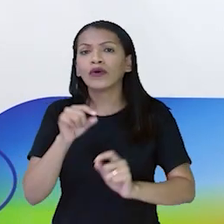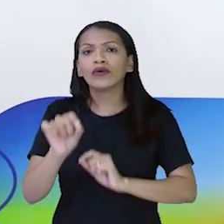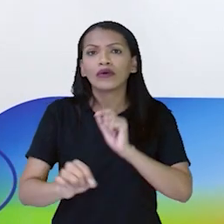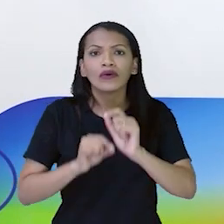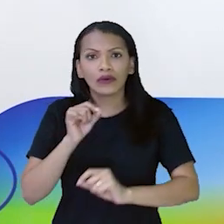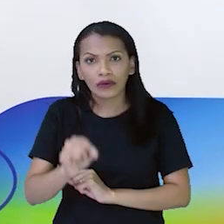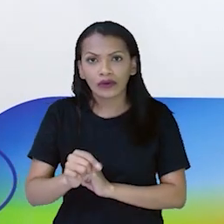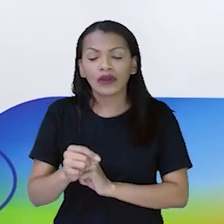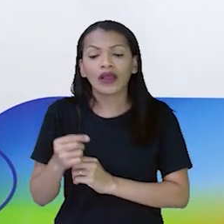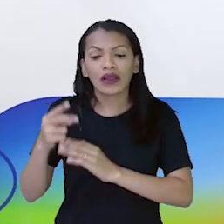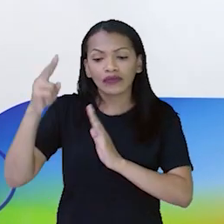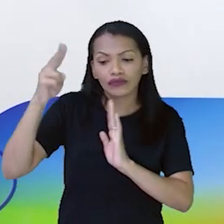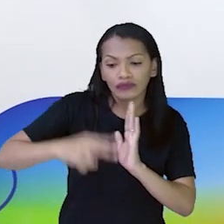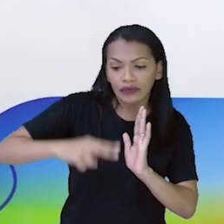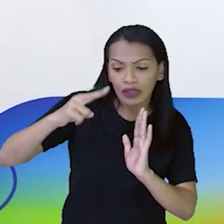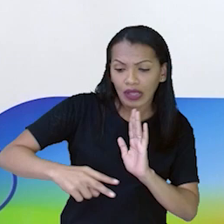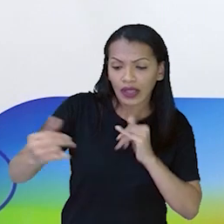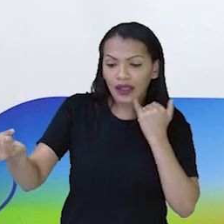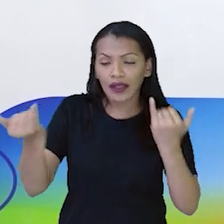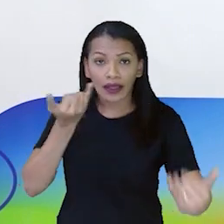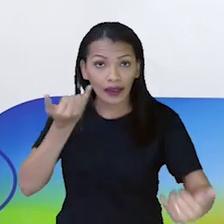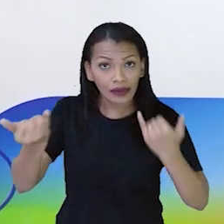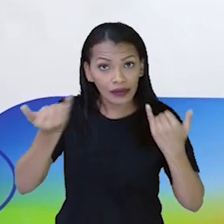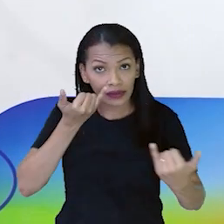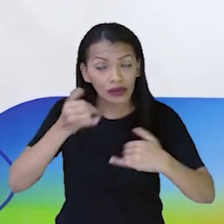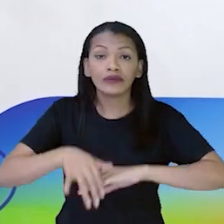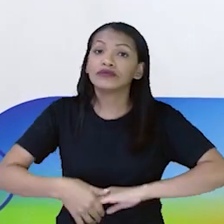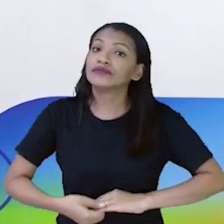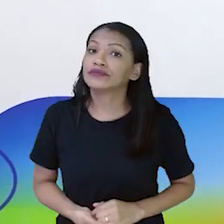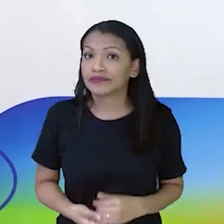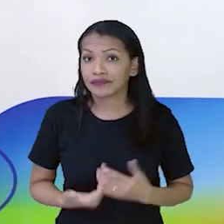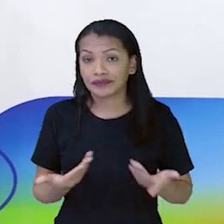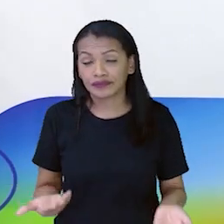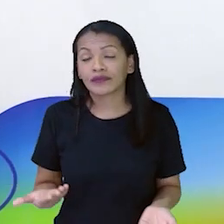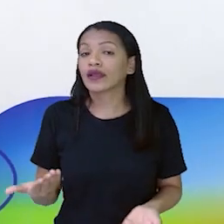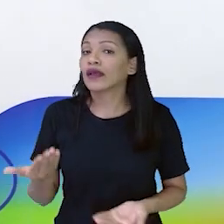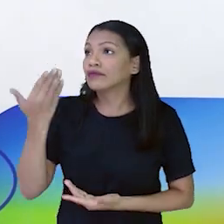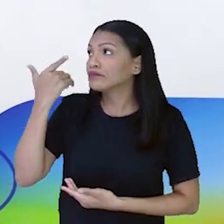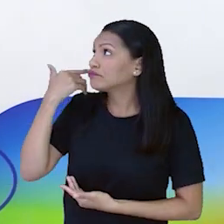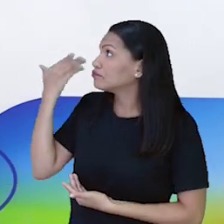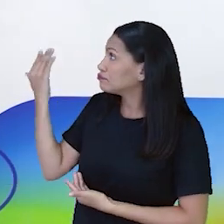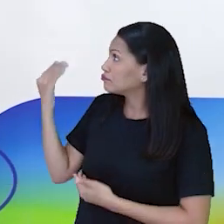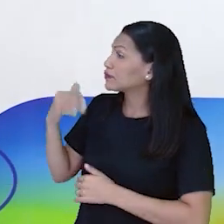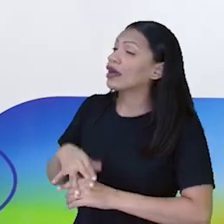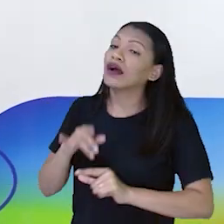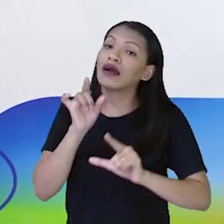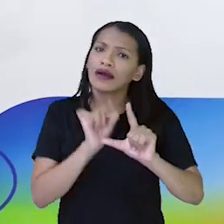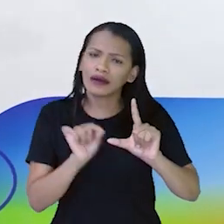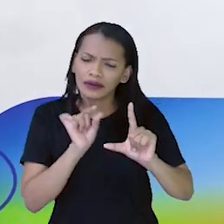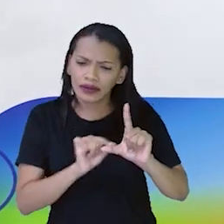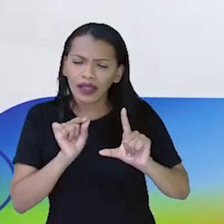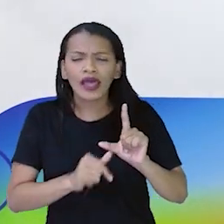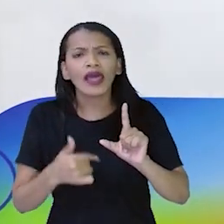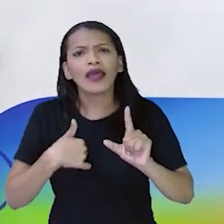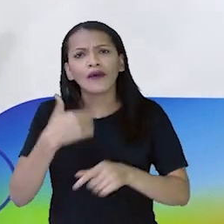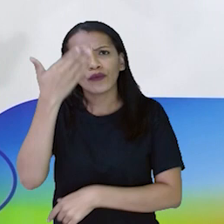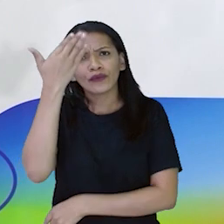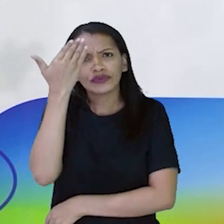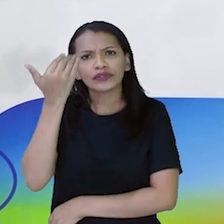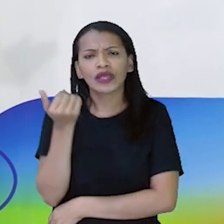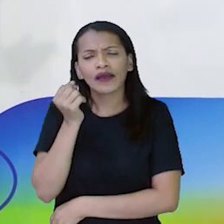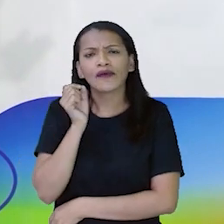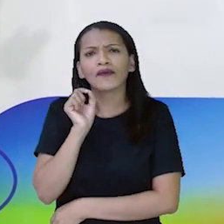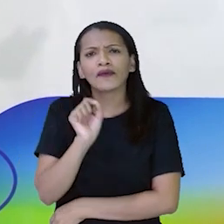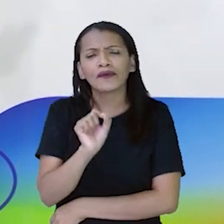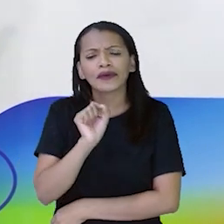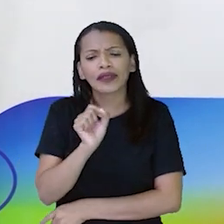que auxiliam na leitura das informações apresentadas. Graças a essas legendas, eu sei o que são cada